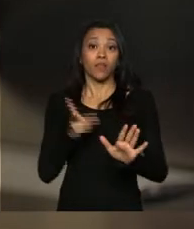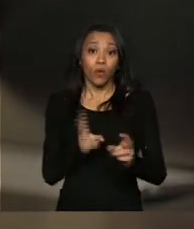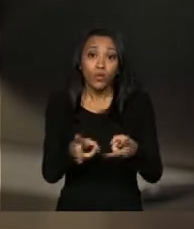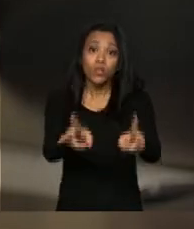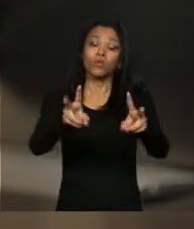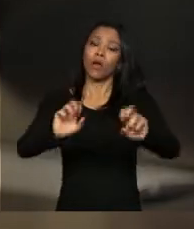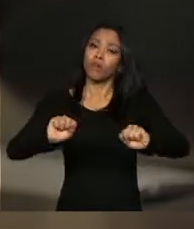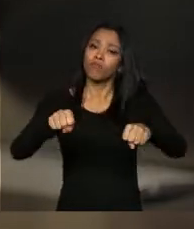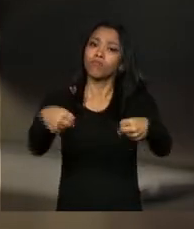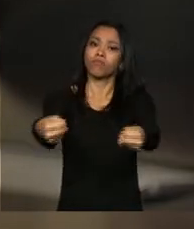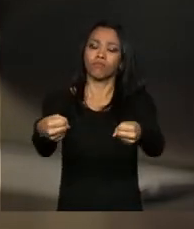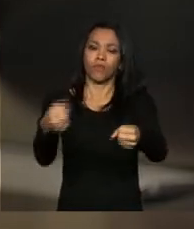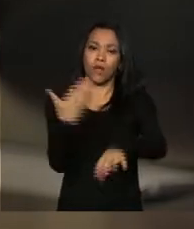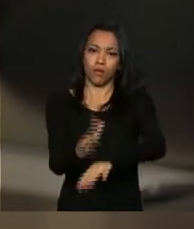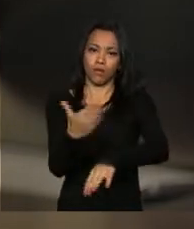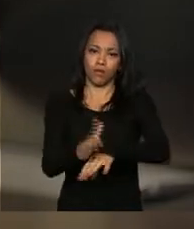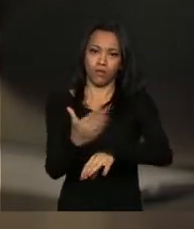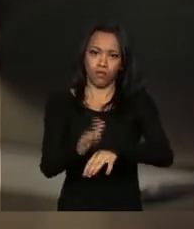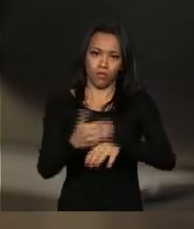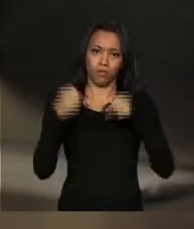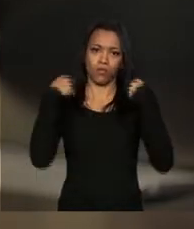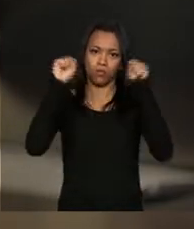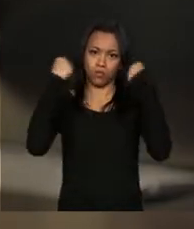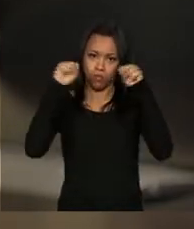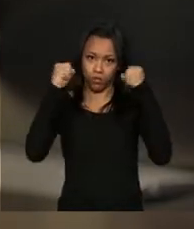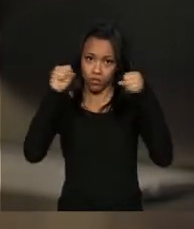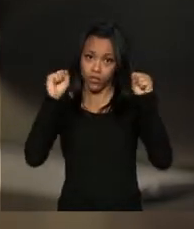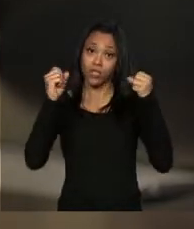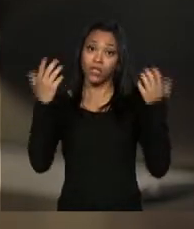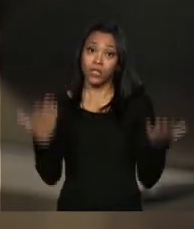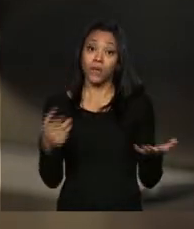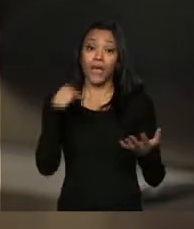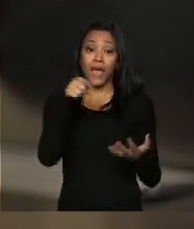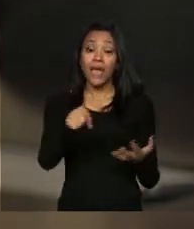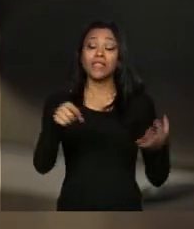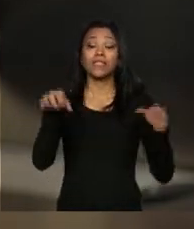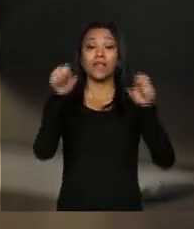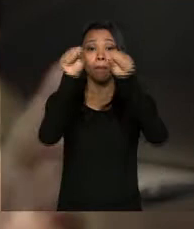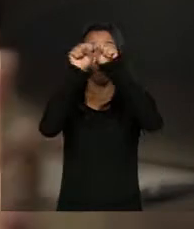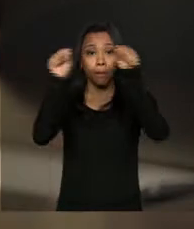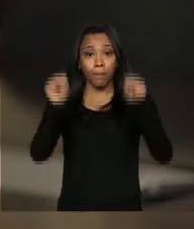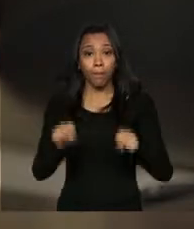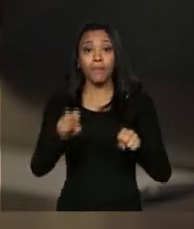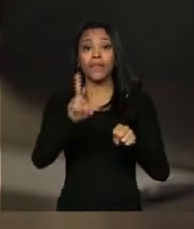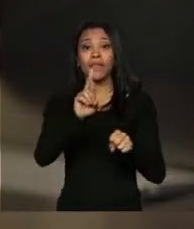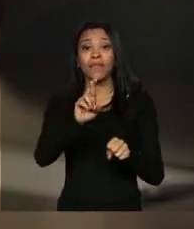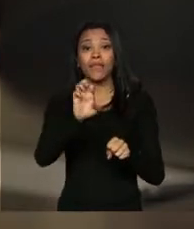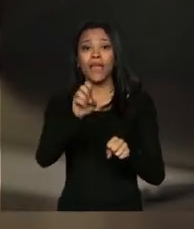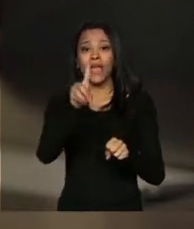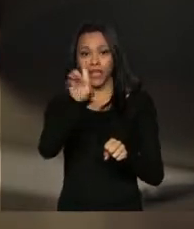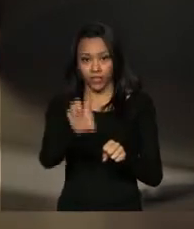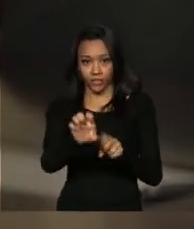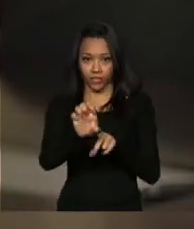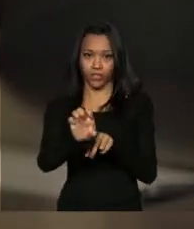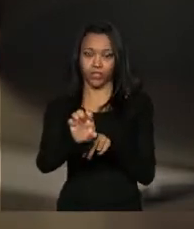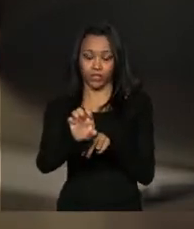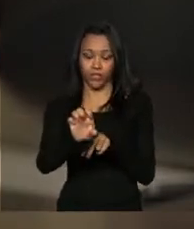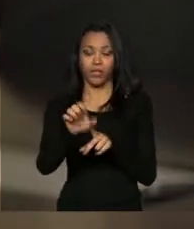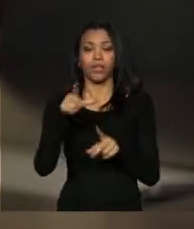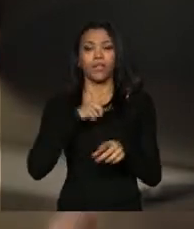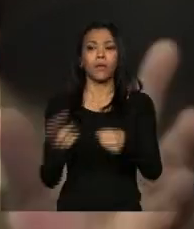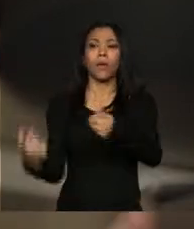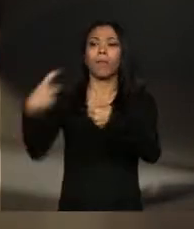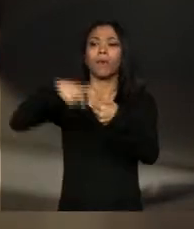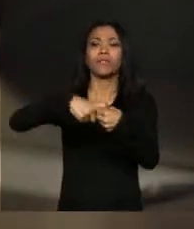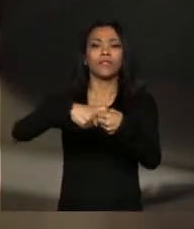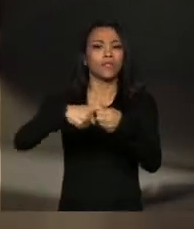do esporte paralímpico. E a Rede Nacional de Treinamentos, ela tem uma outra preocupação. Em parceria com